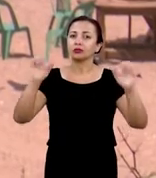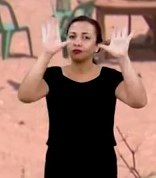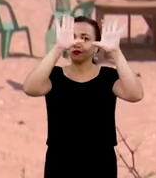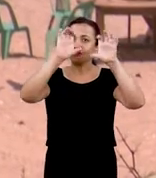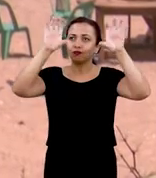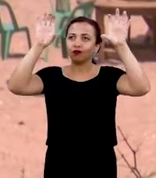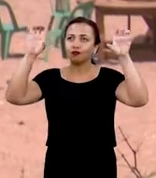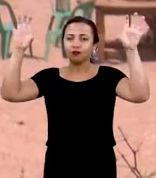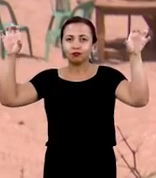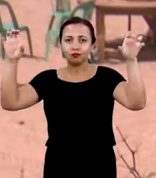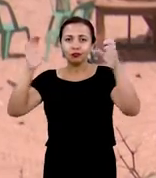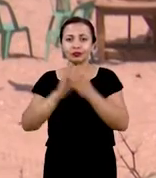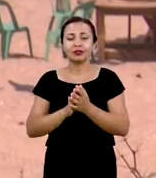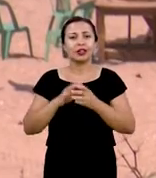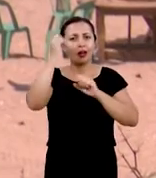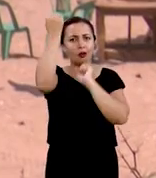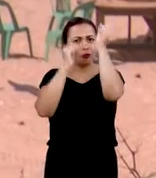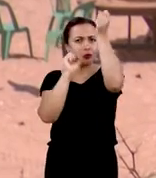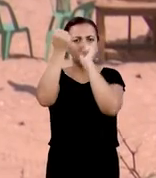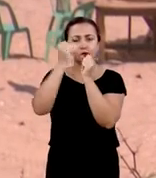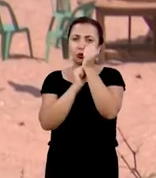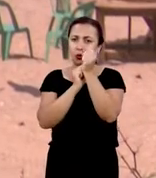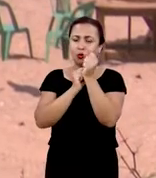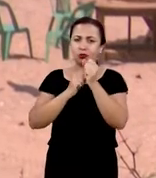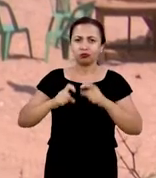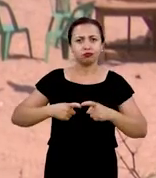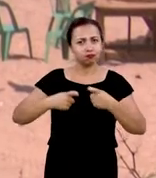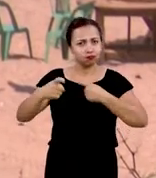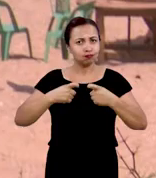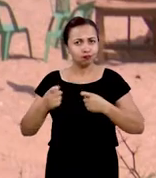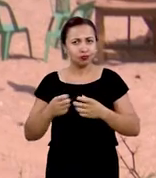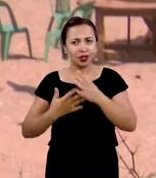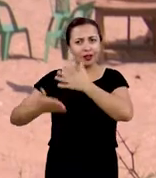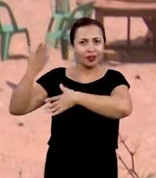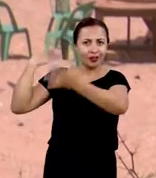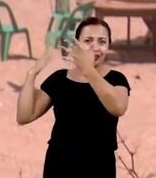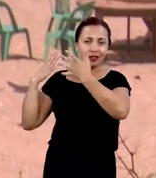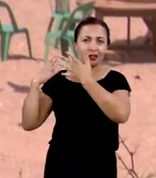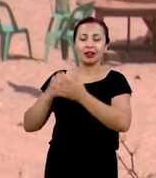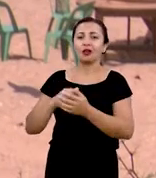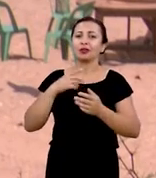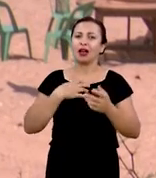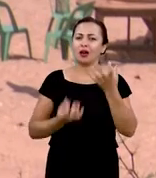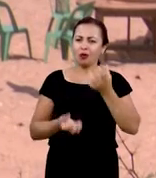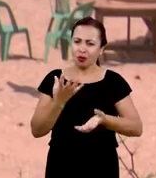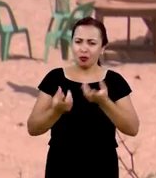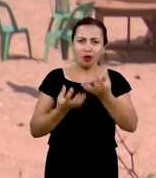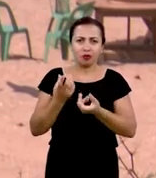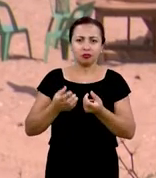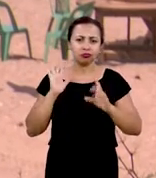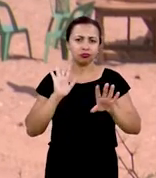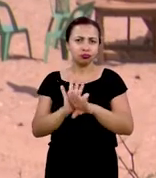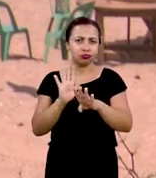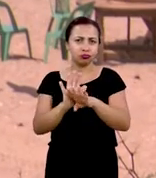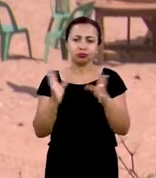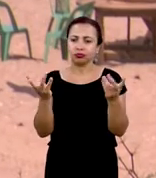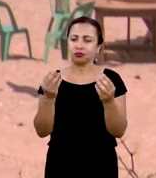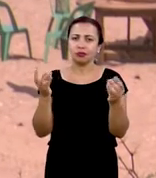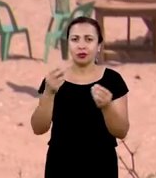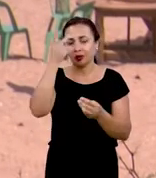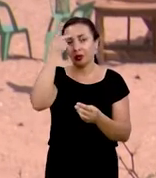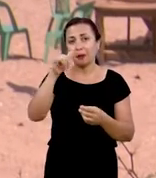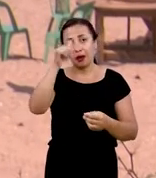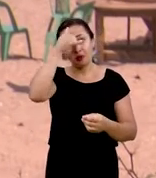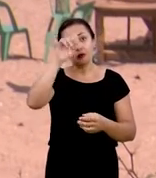né? Então, a gente sabe que desde a Revolução Industrial, a matriz energética, né, fóssil vem contribuindo significativamente